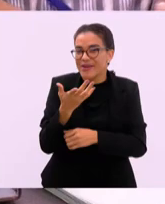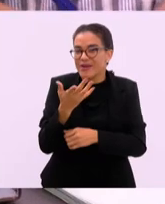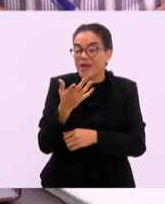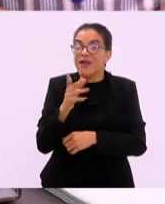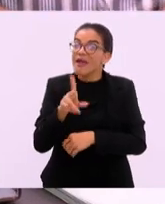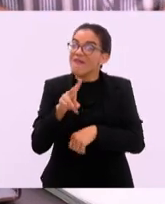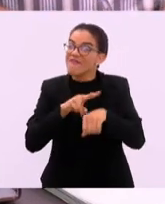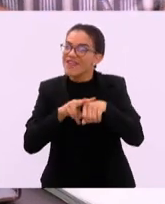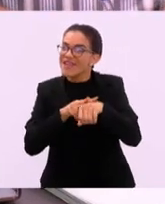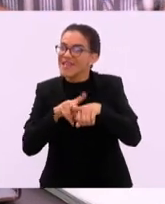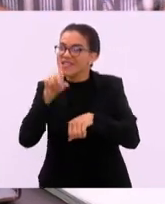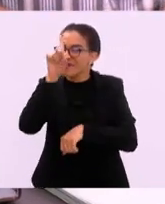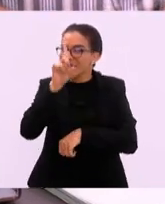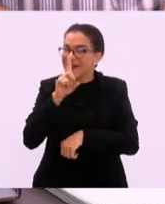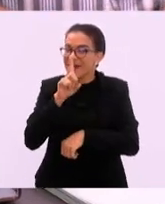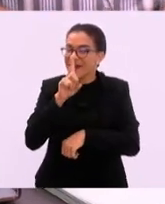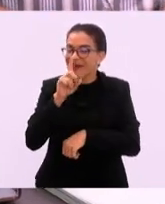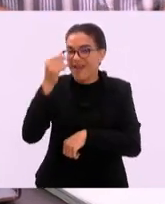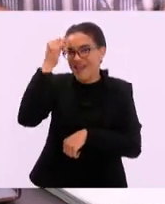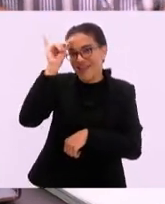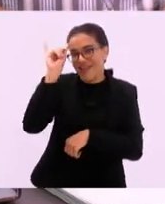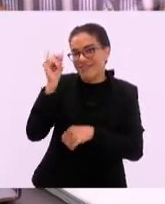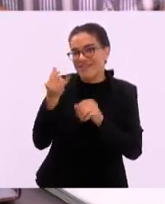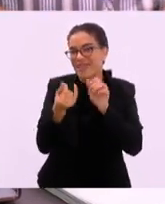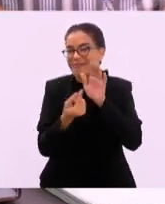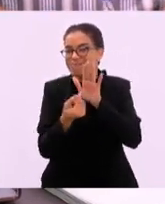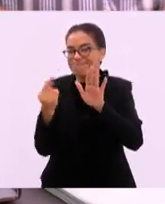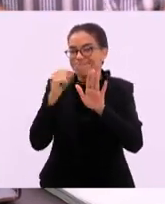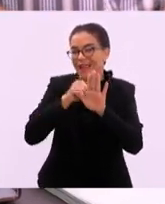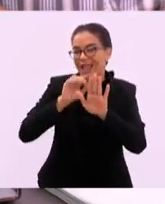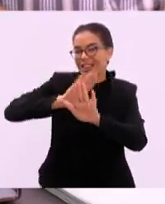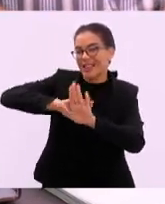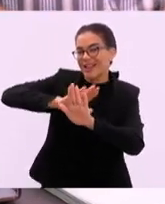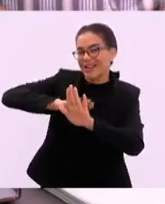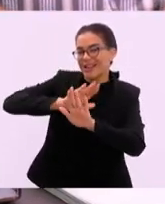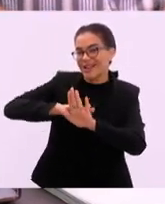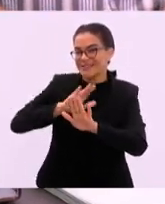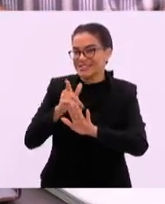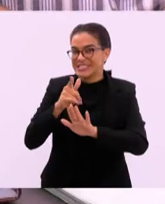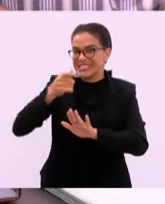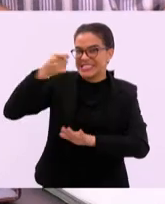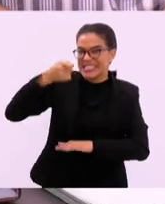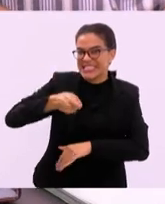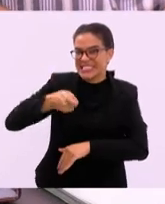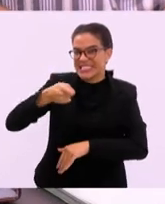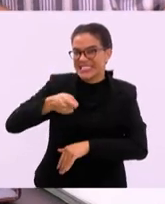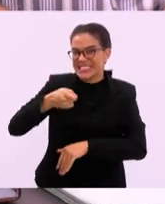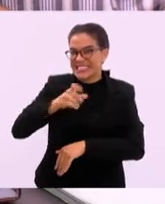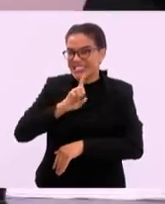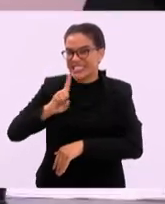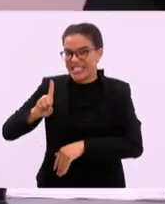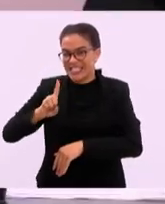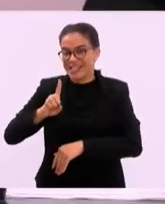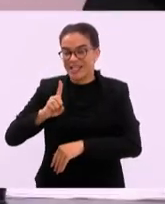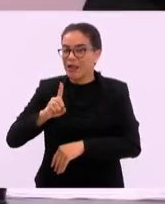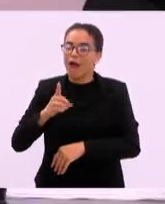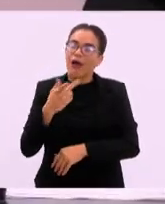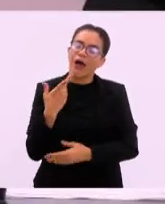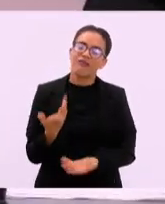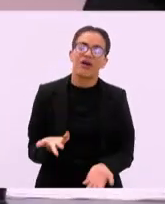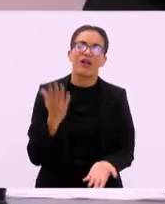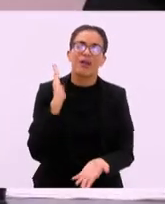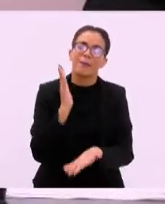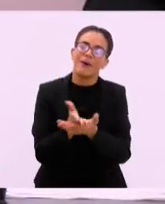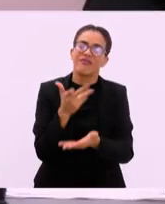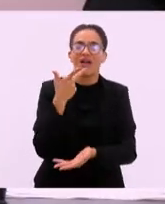verde e amarelinho. Verde, para evitar a conotação ideológica extremista. Eu achei que você acabou de falar da intolerância,